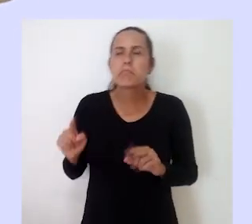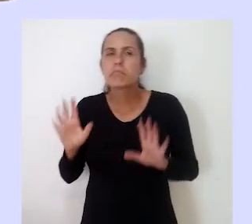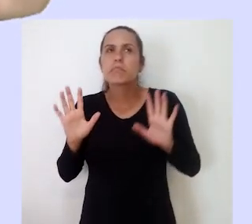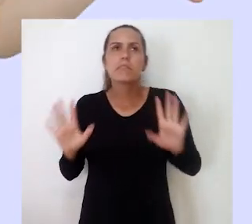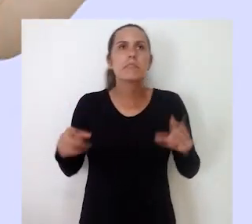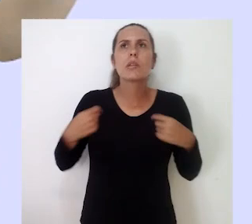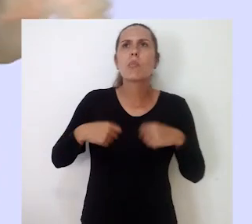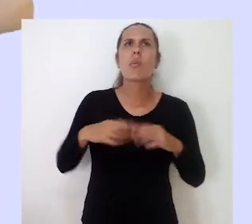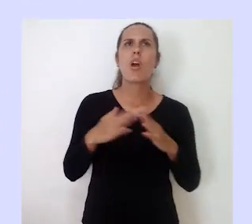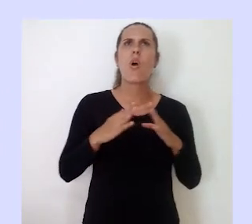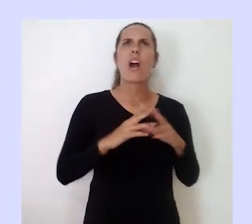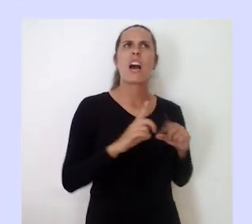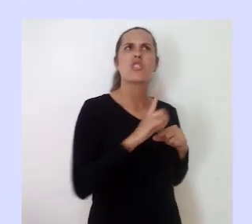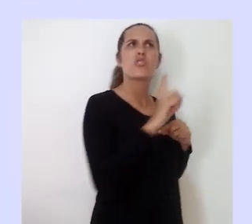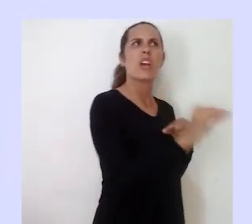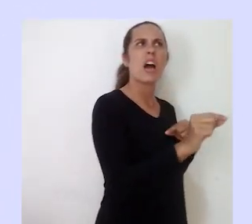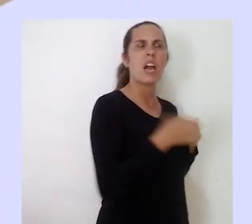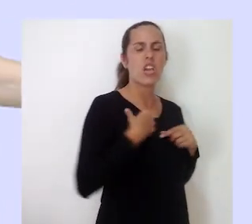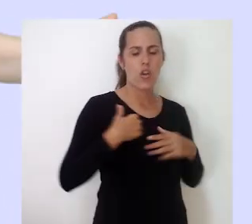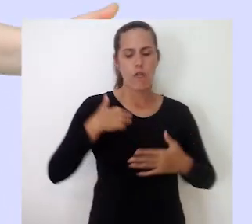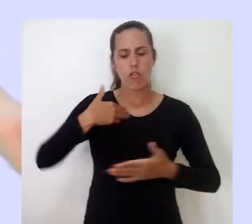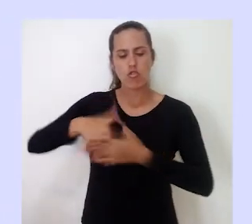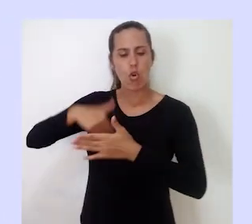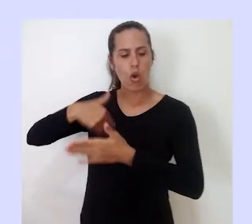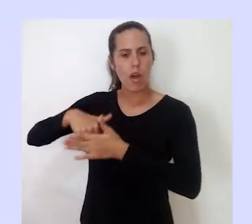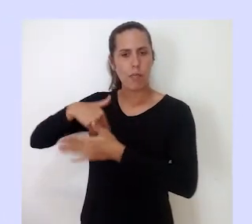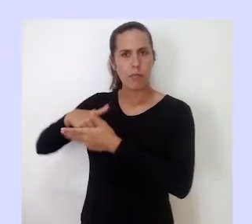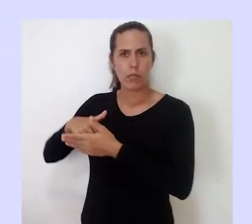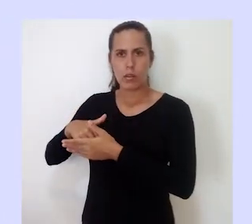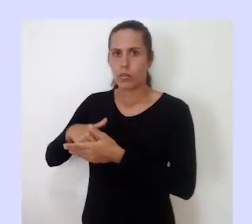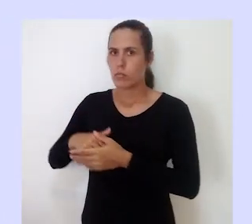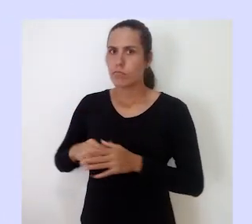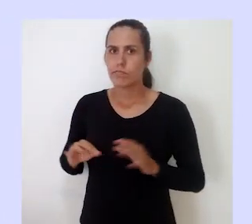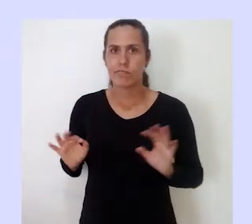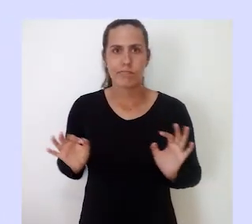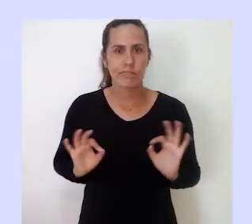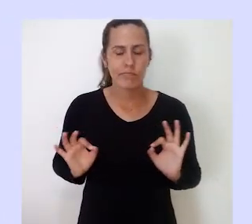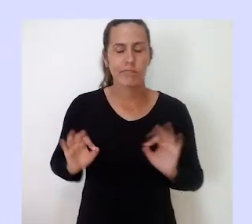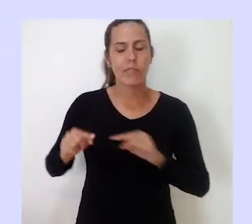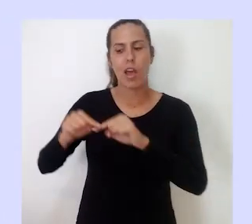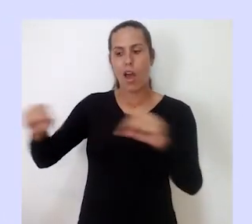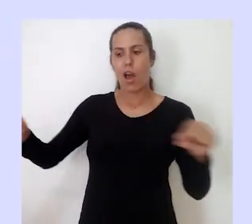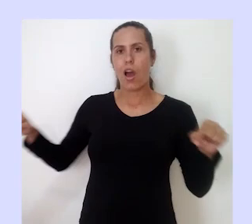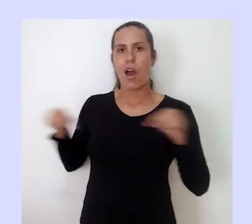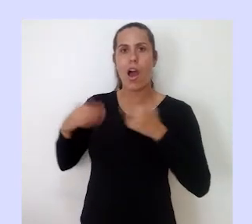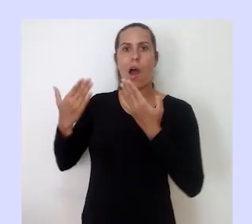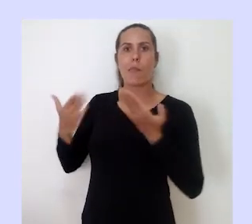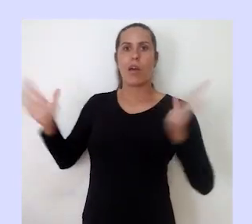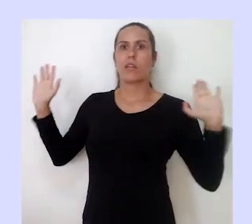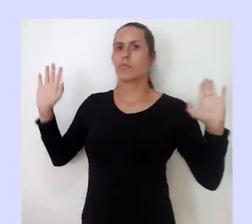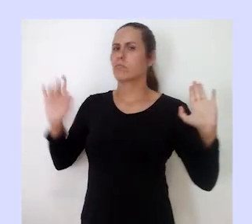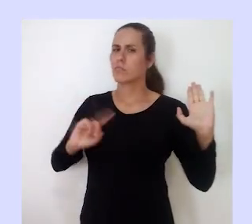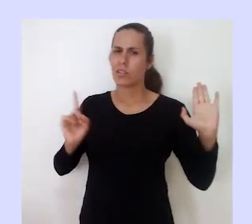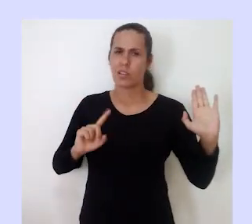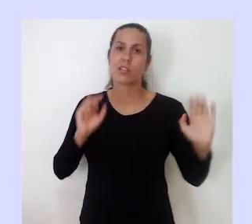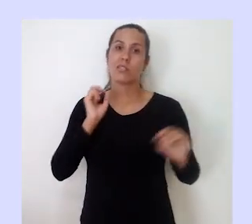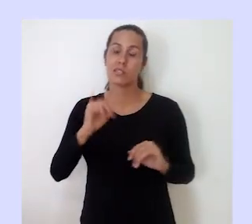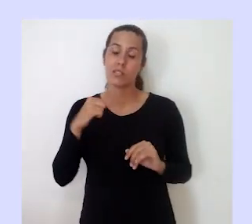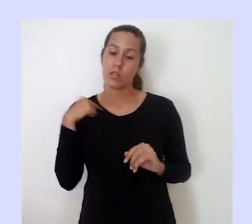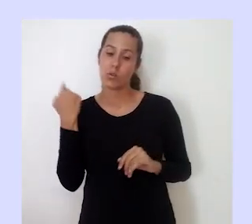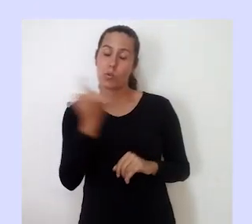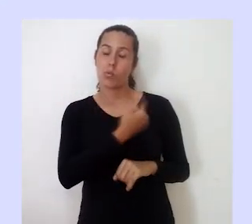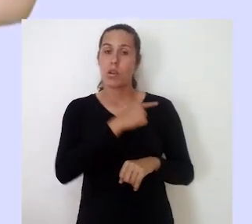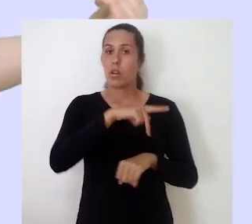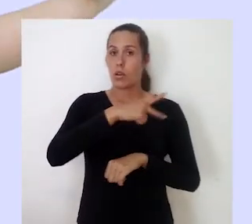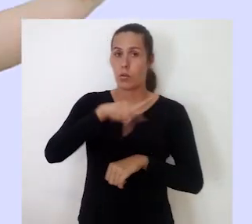que sair de casa ou vai jogar bola em campo aberto. Por quê? Se meu país tem uma incidência de queda de raio